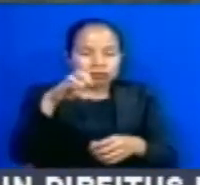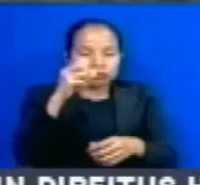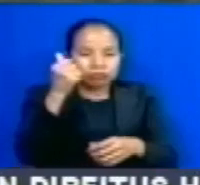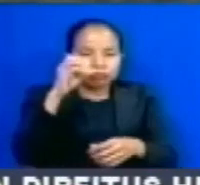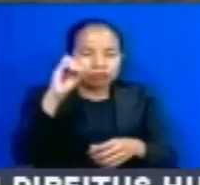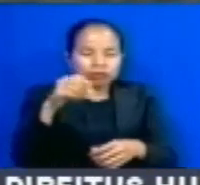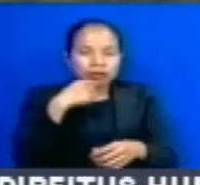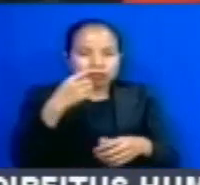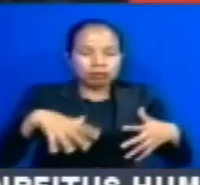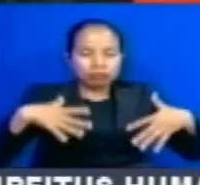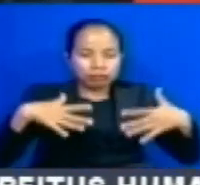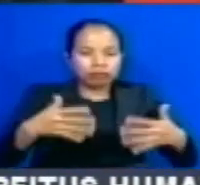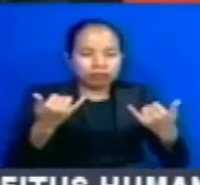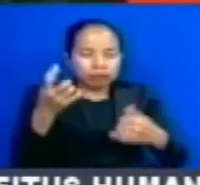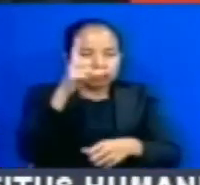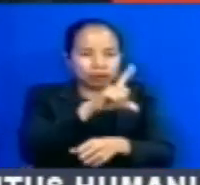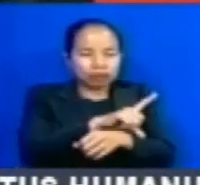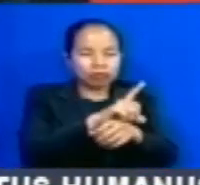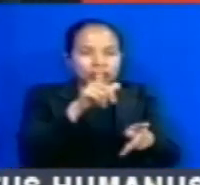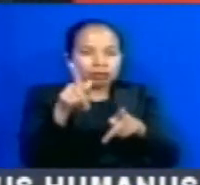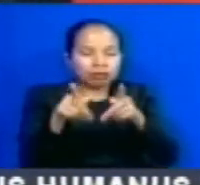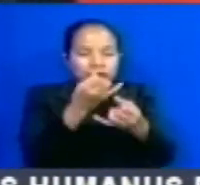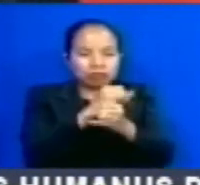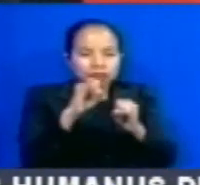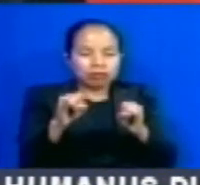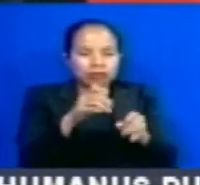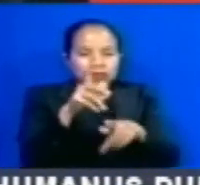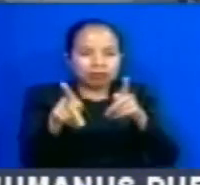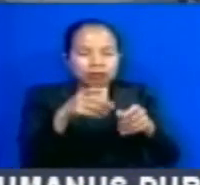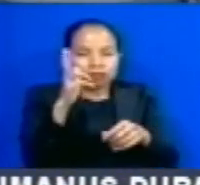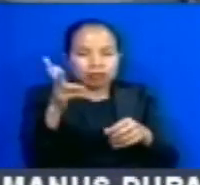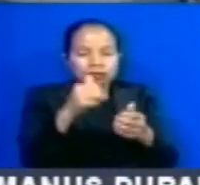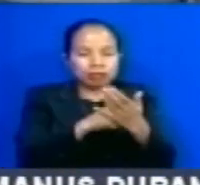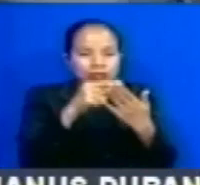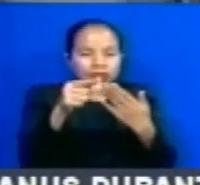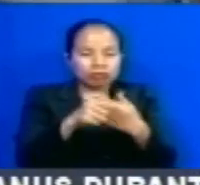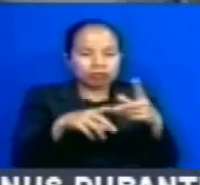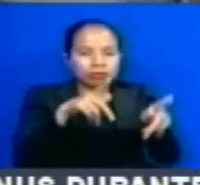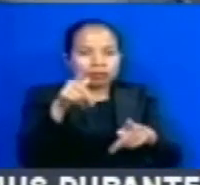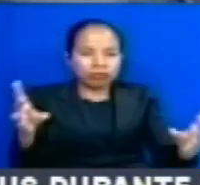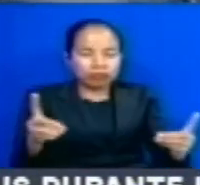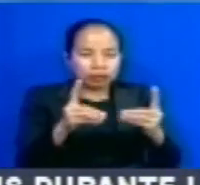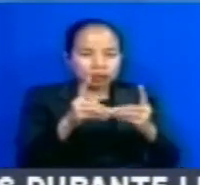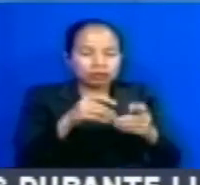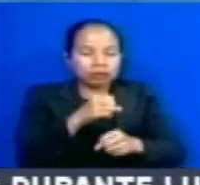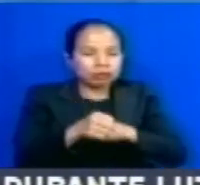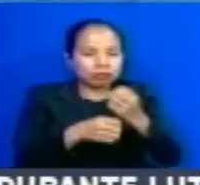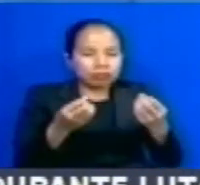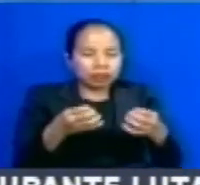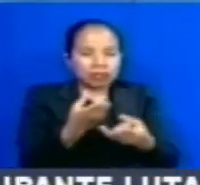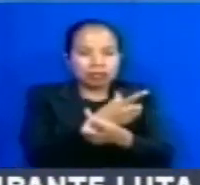e afunularam to ohim loron consulta popular 30 de agosto povo enfrenta susar oi-oin antes liberta raine